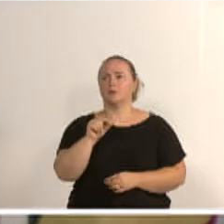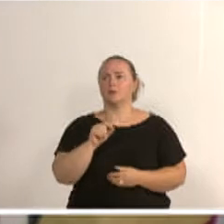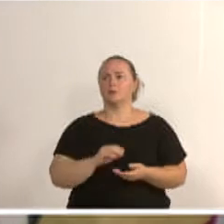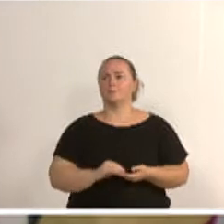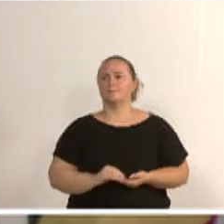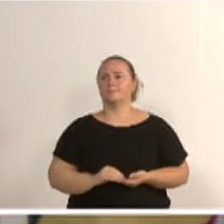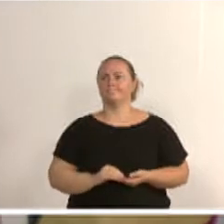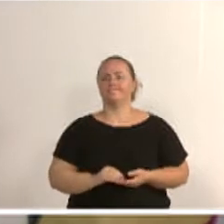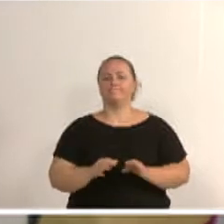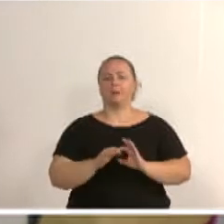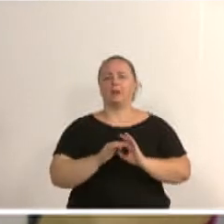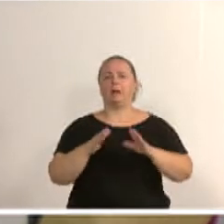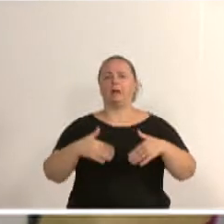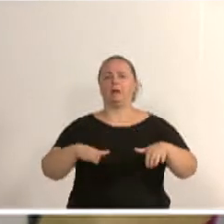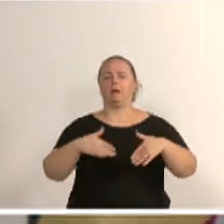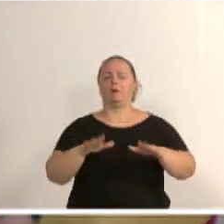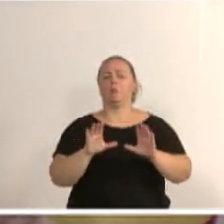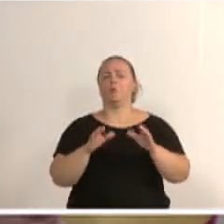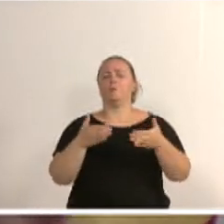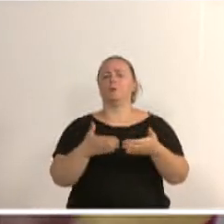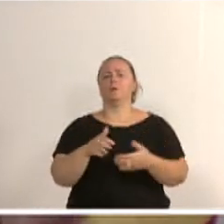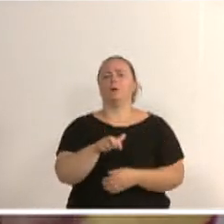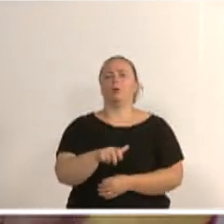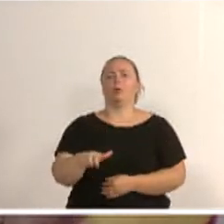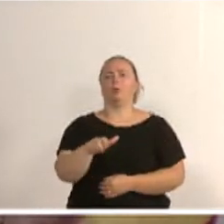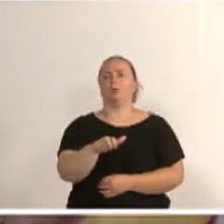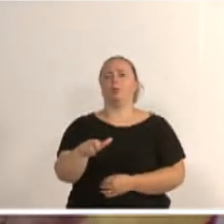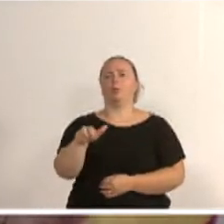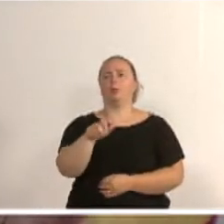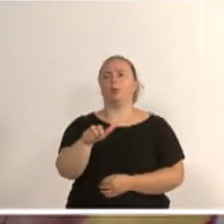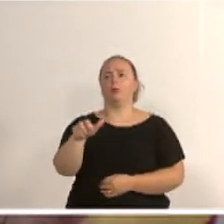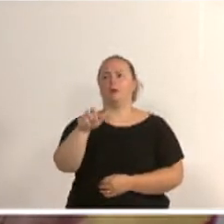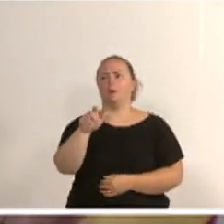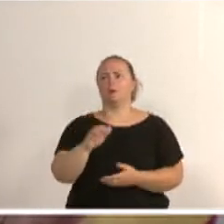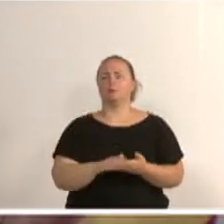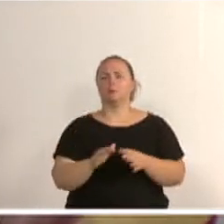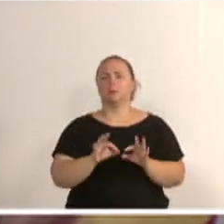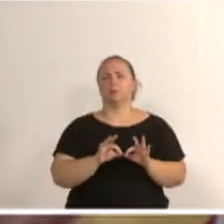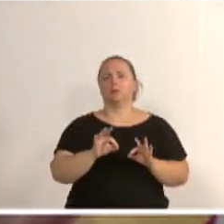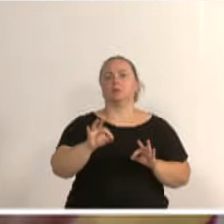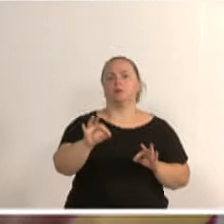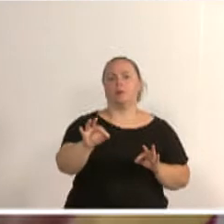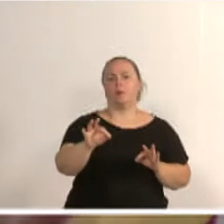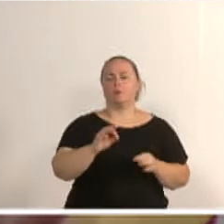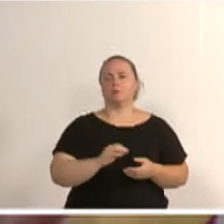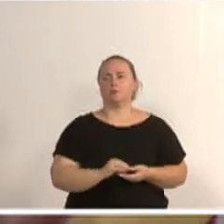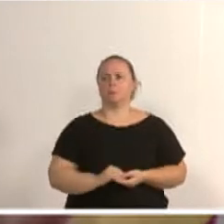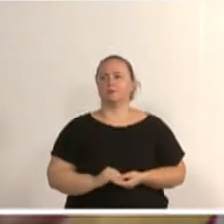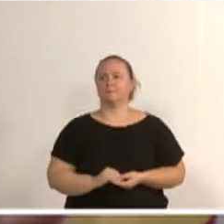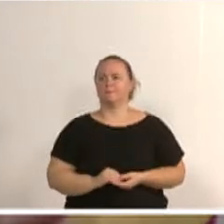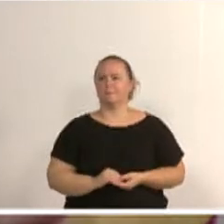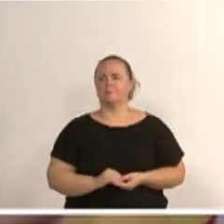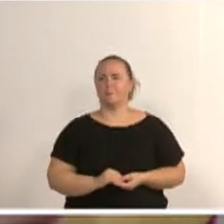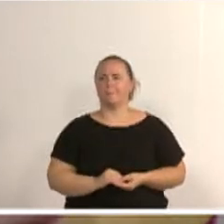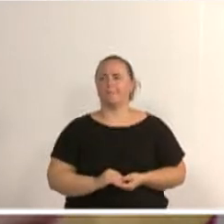deixar a comunidade andar de pé certos quilômetros, que nem o nosso caso ainda, que muitos vereadores aqui conhecem,